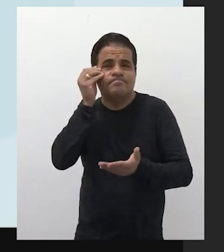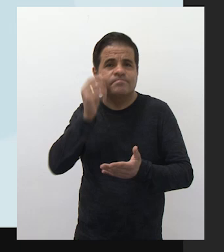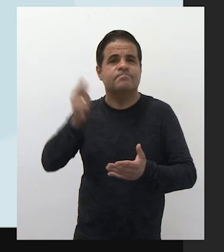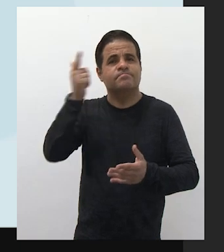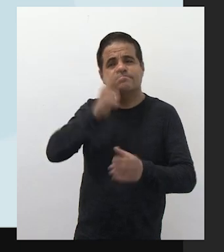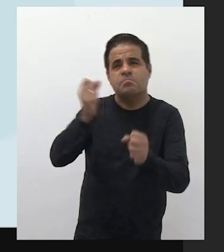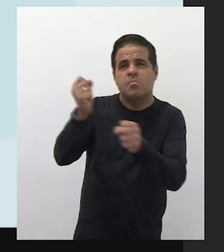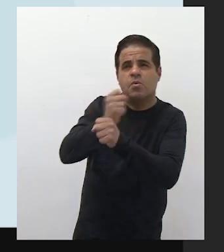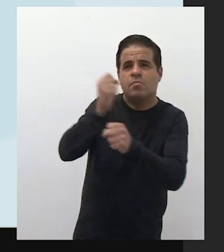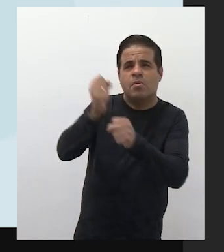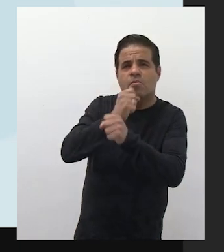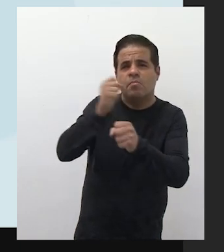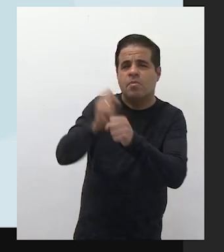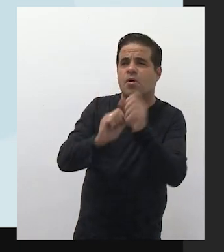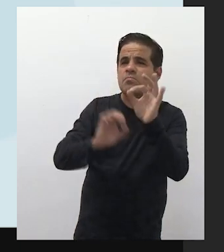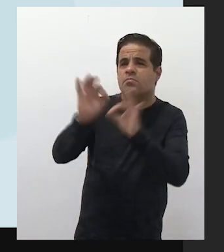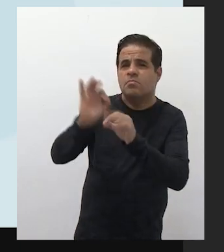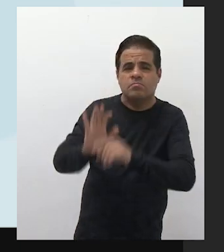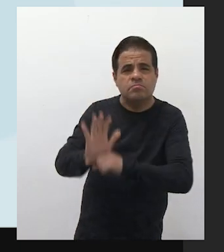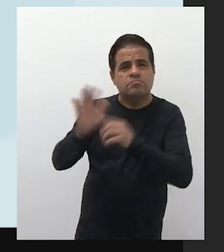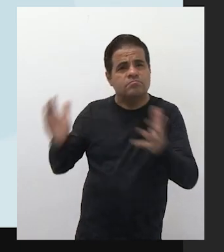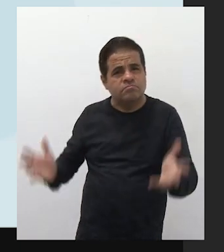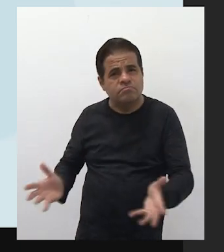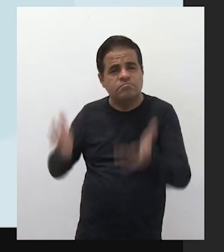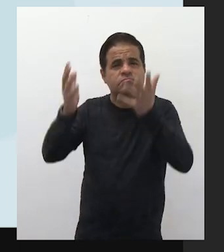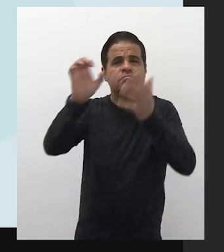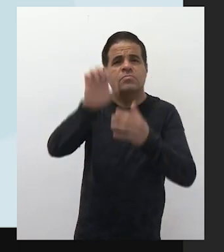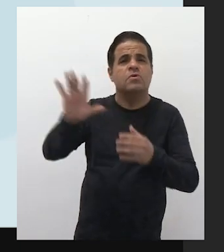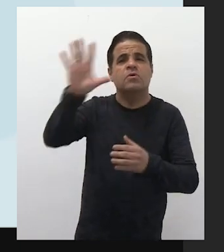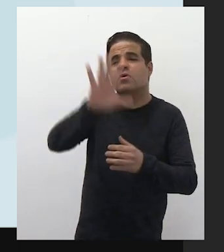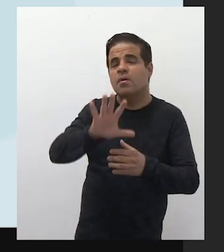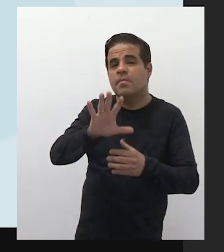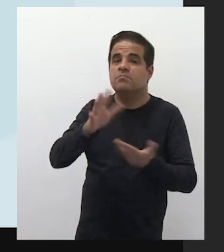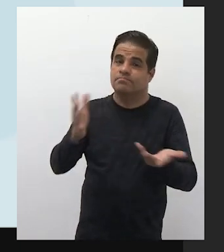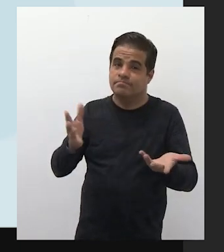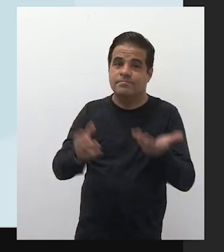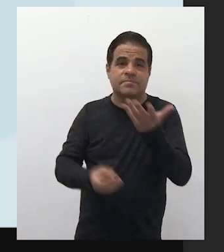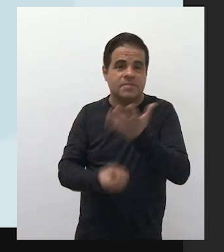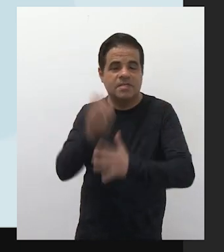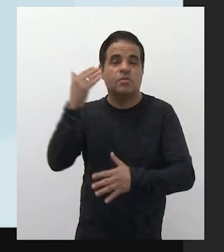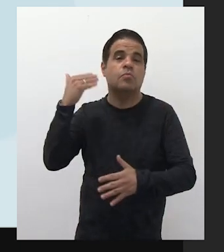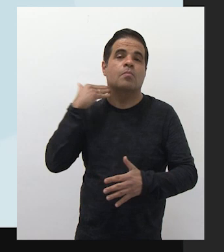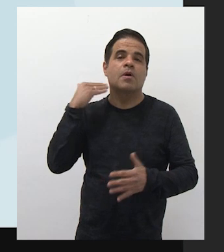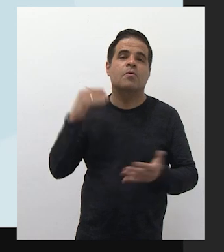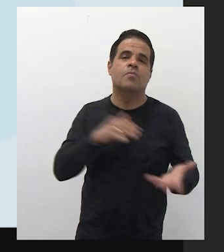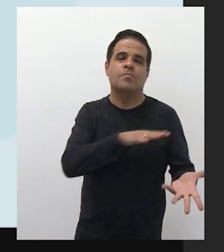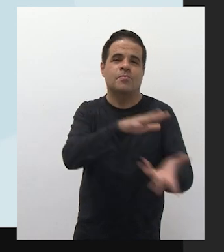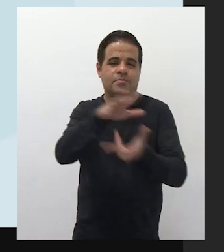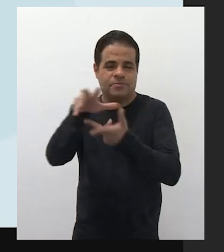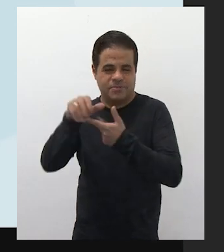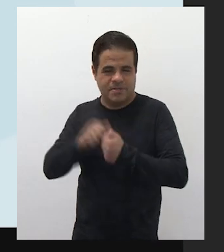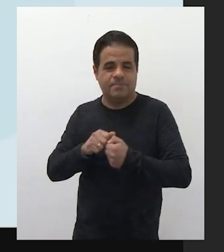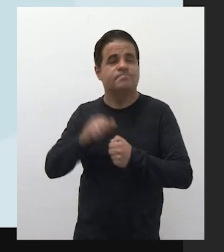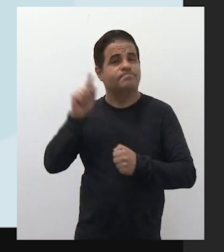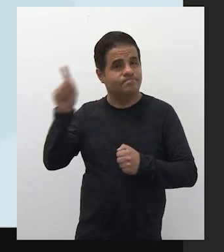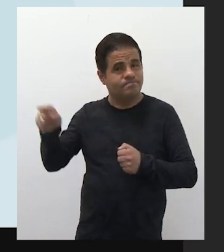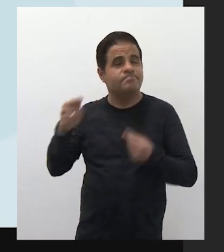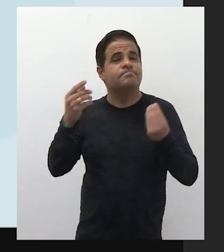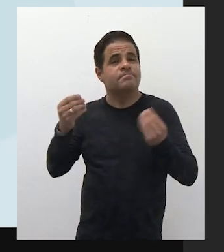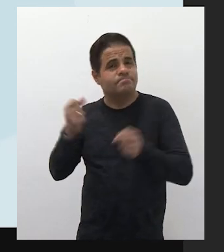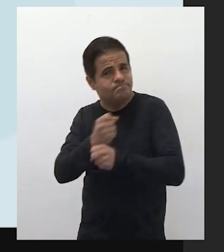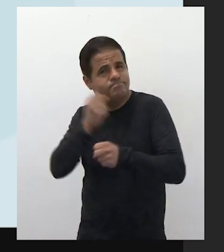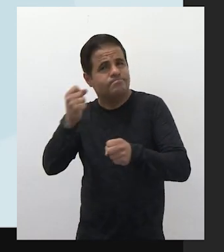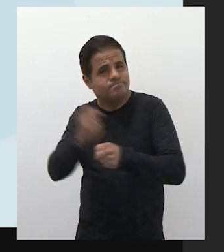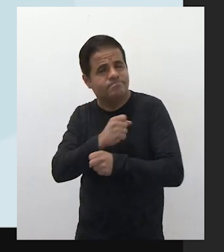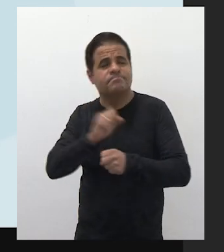da Europa? Qual foi? A criação do Banco Mundial. E aí, a criação do Banco Mundial para a